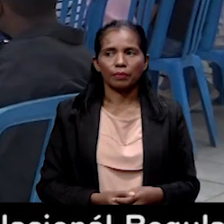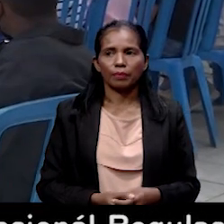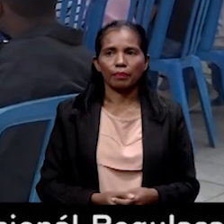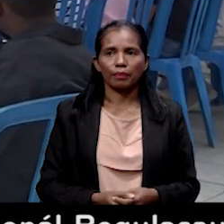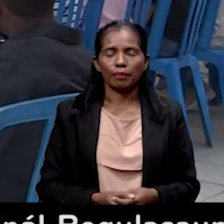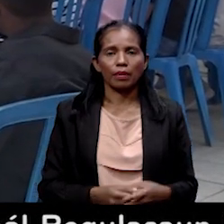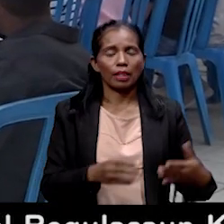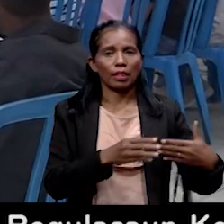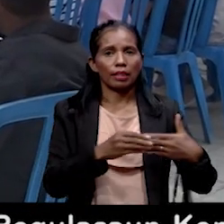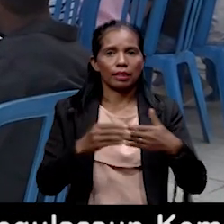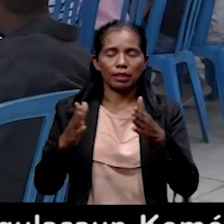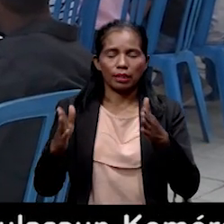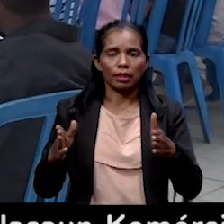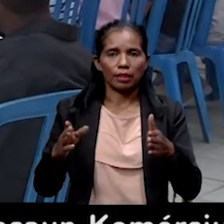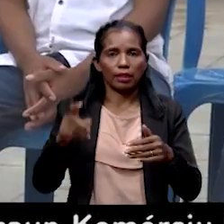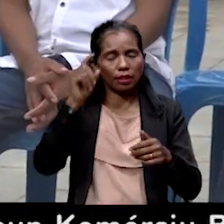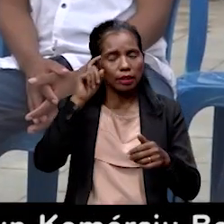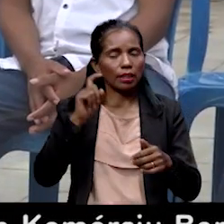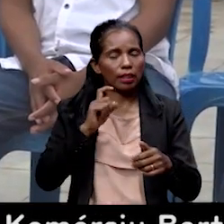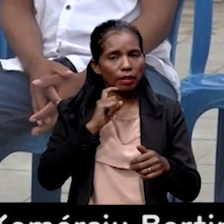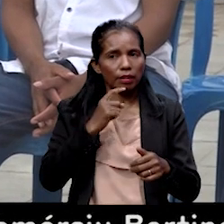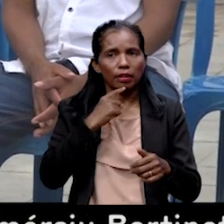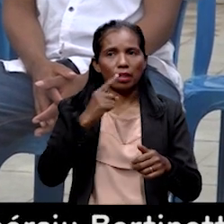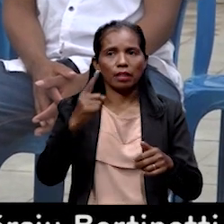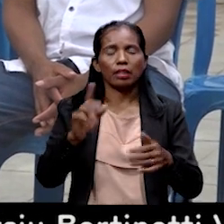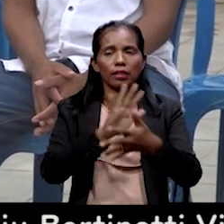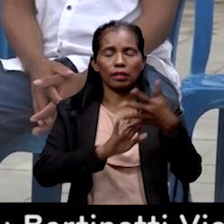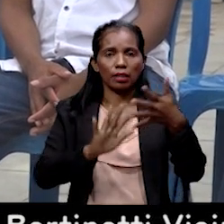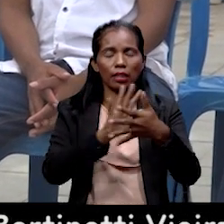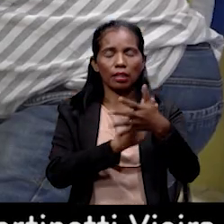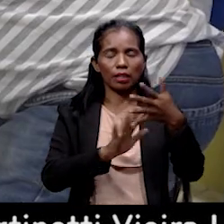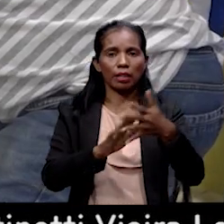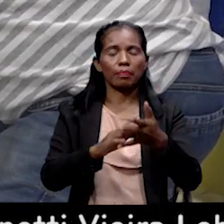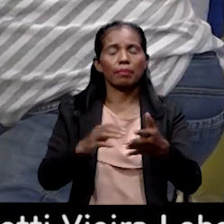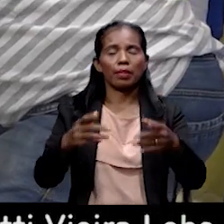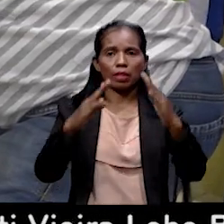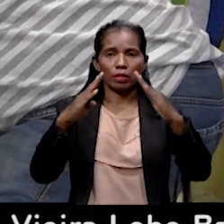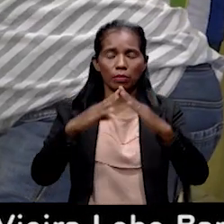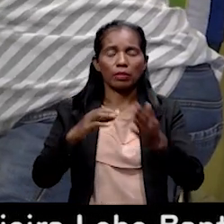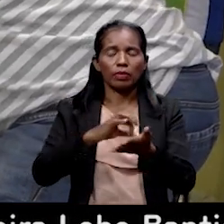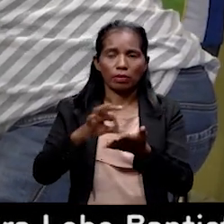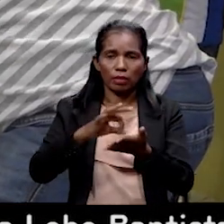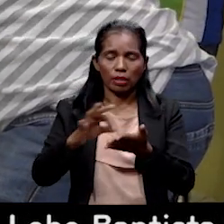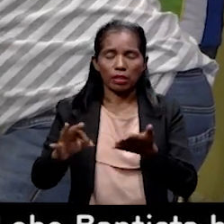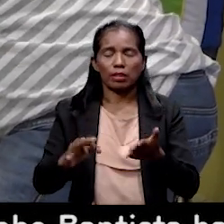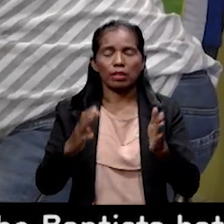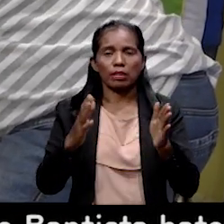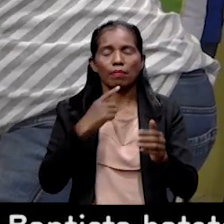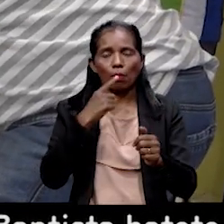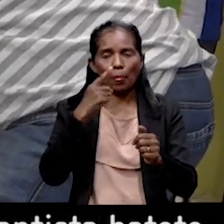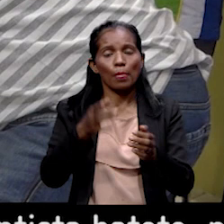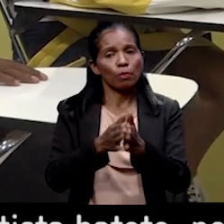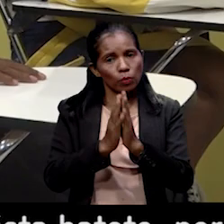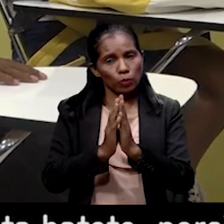Líder nacional Kerala Shanana Gusmão atou lhe hirak ne e a cerimônia inauguração Centro Formação Karatayanu. Kerala Shanana Gusmão, o su timoruan hotu